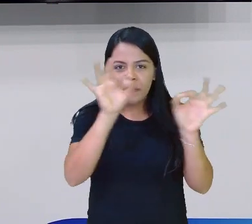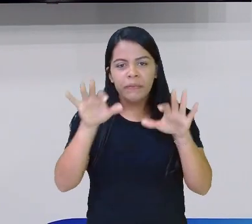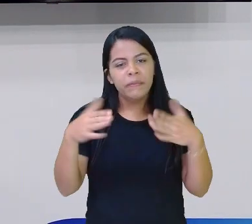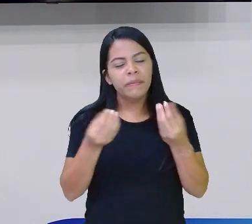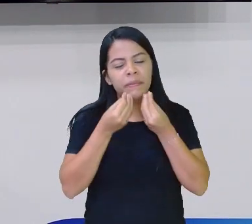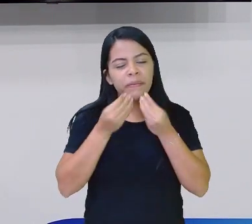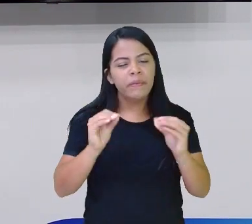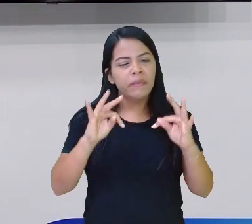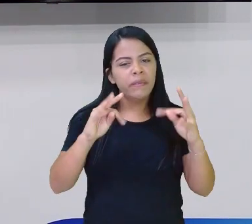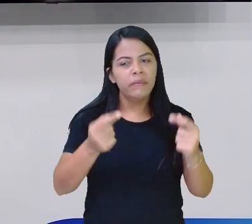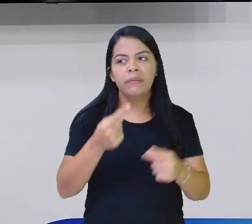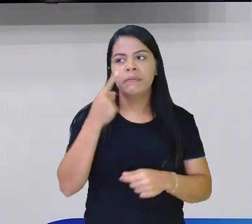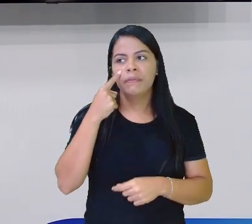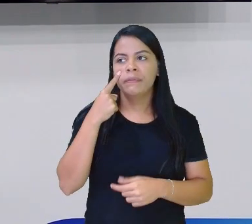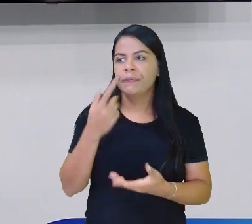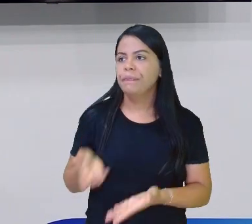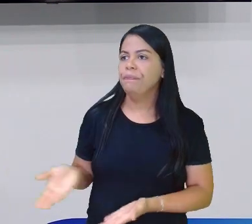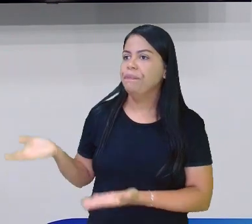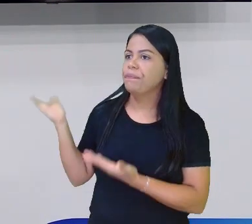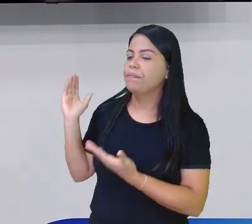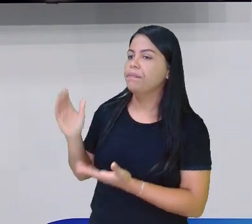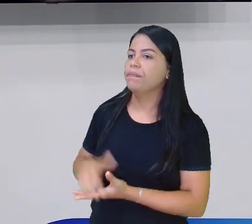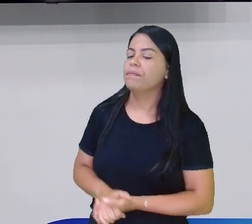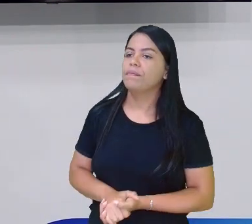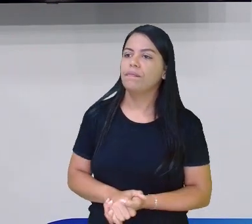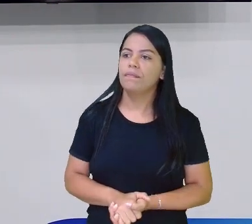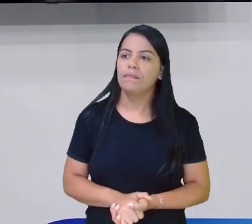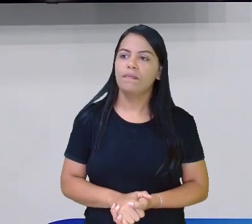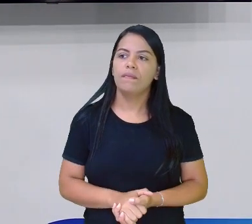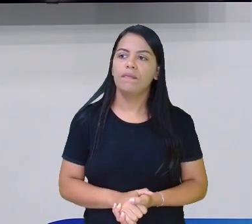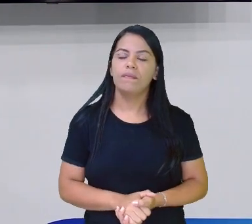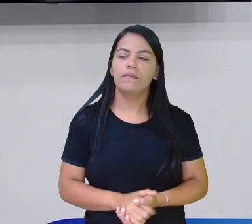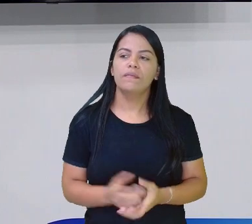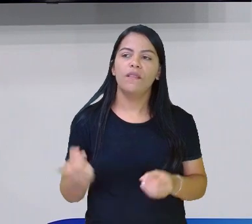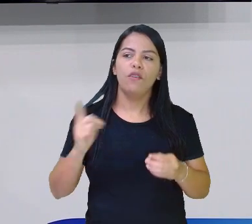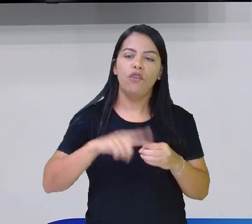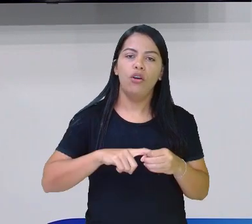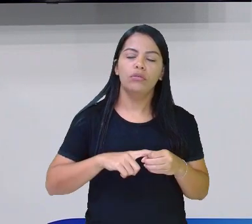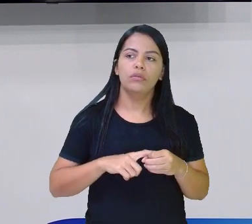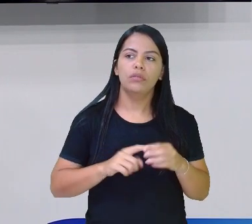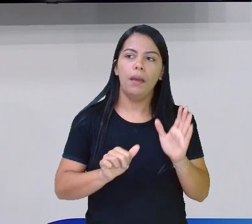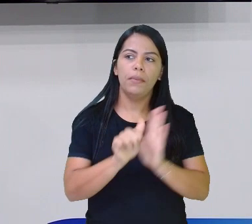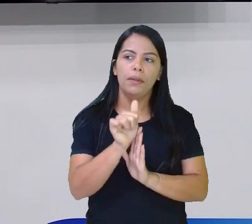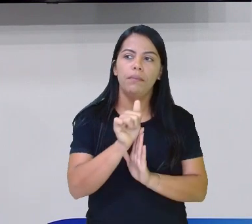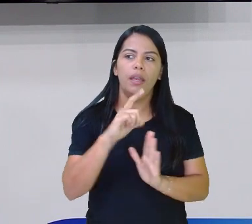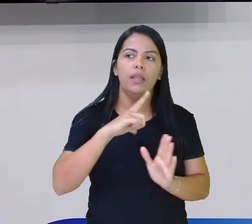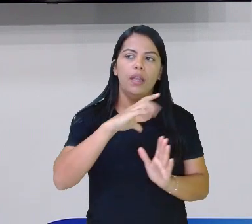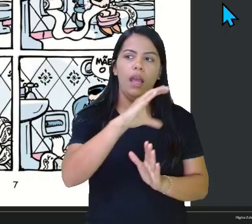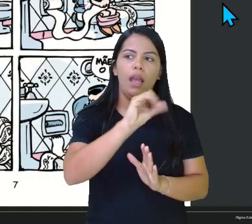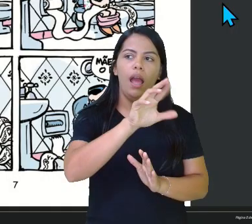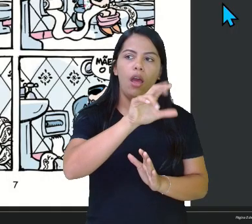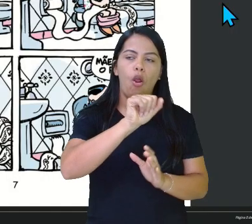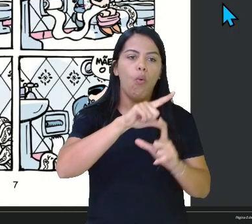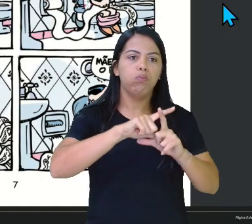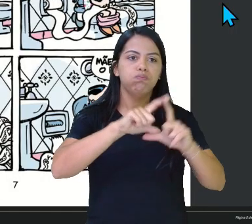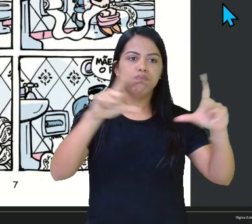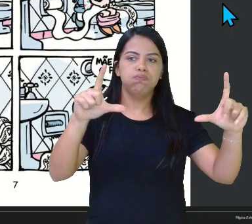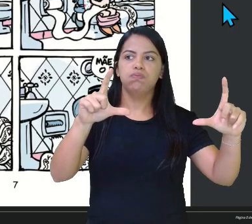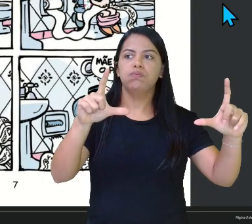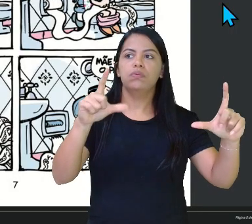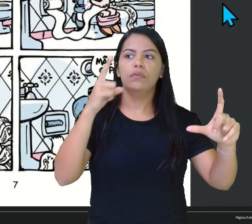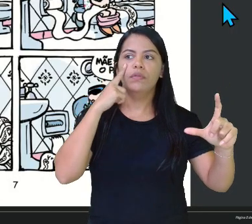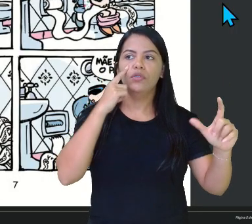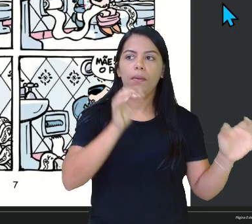com essa produção sempre aqui, sendo uma mão na roda pra gente. Volta para cá. Aqui, ó. A primeira, onde tem o nome Carol bem grande. Passa,